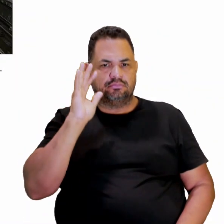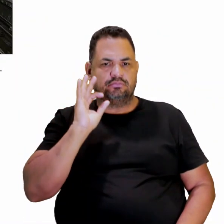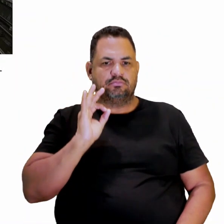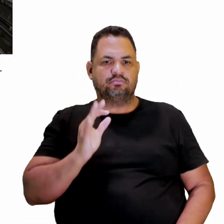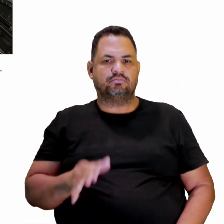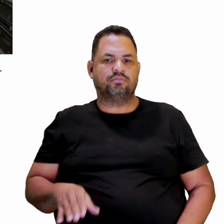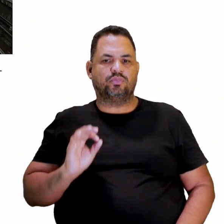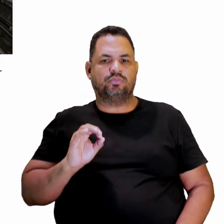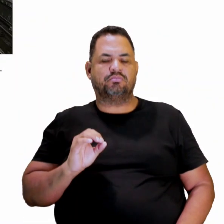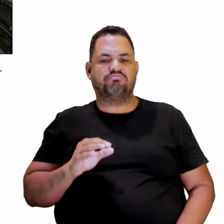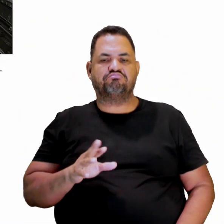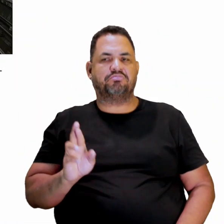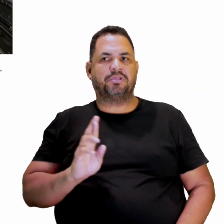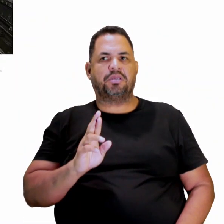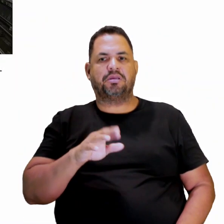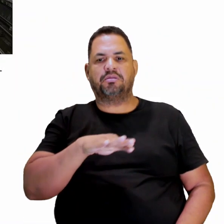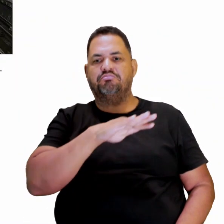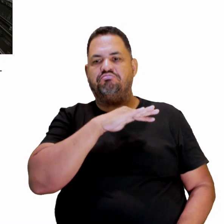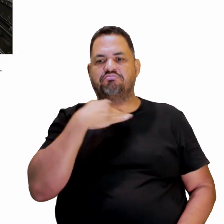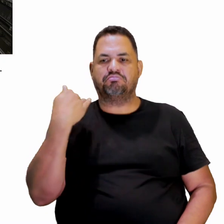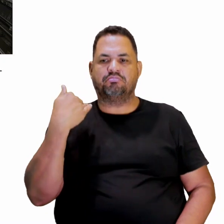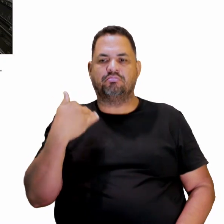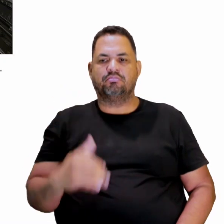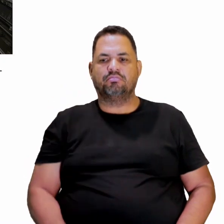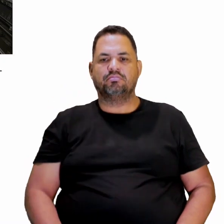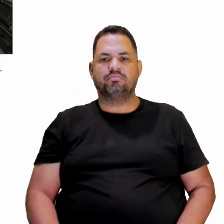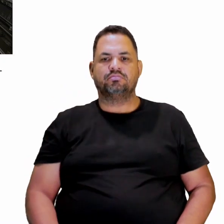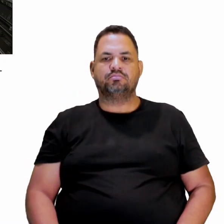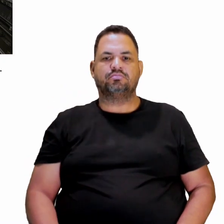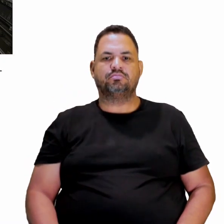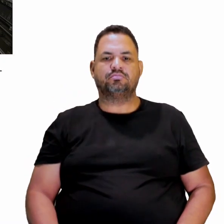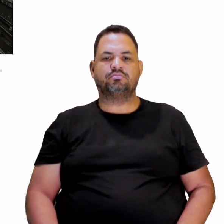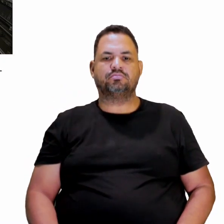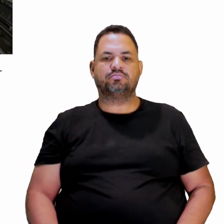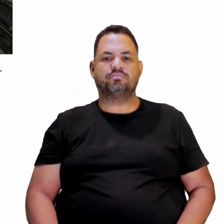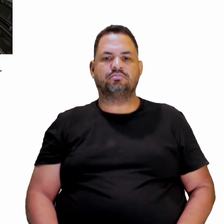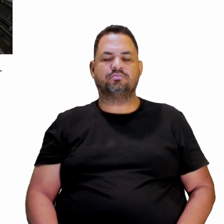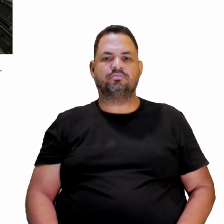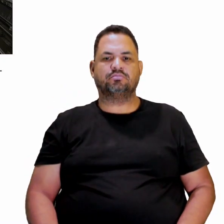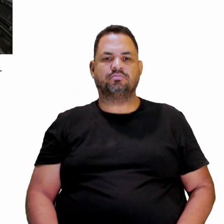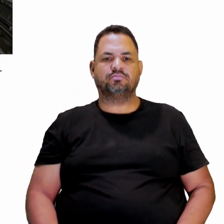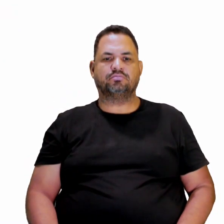do assassinato. Olha só.